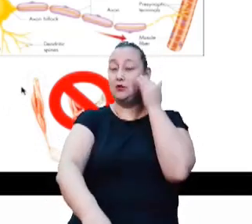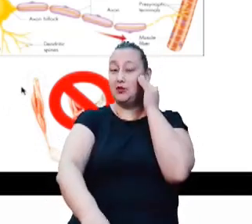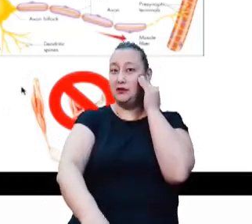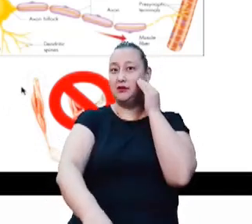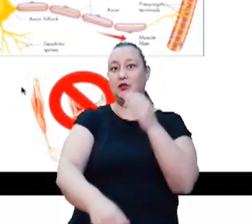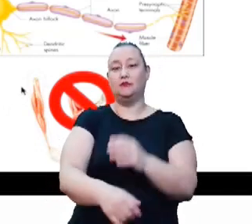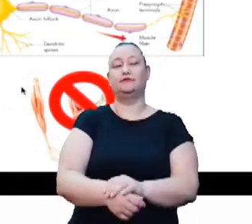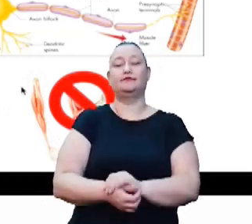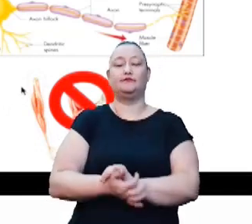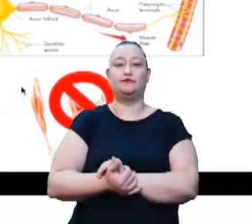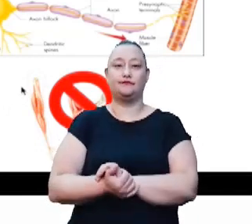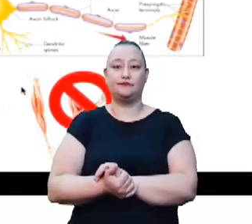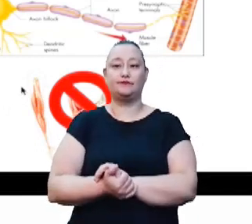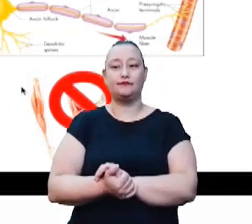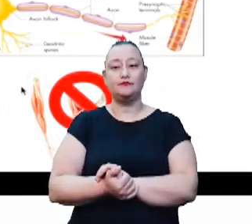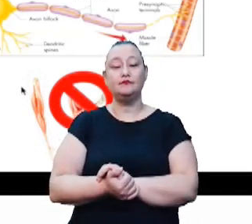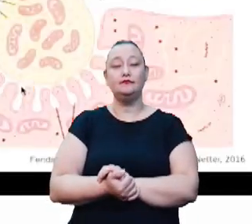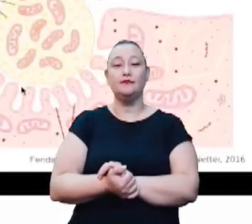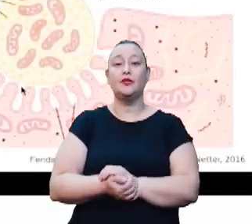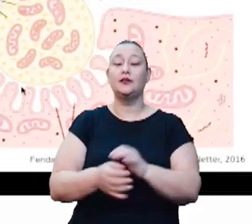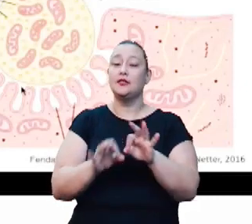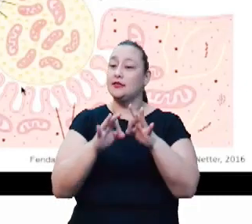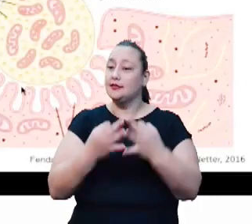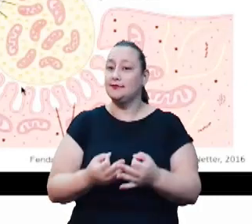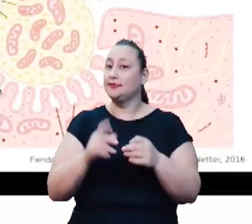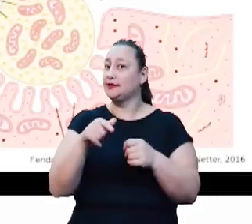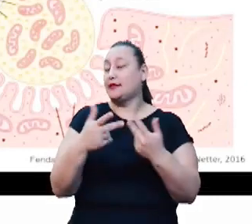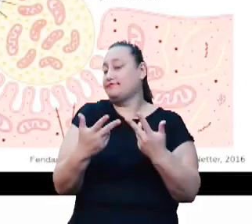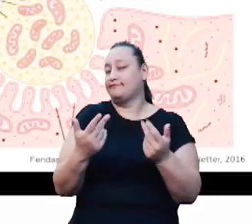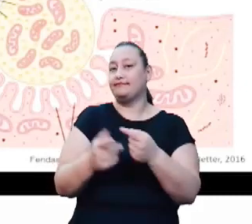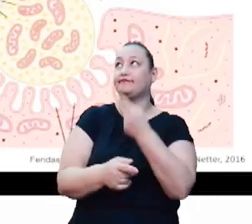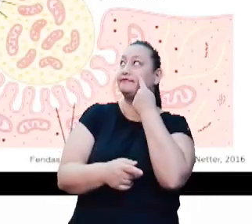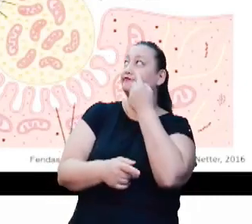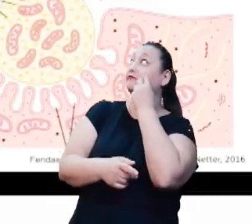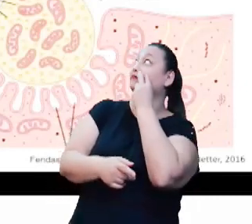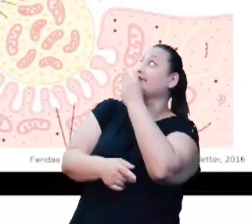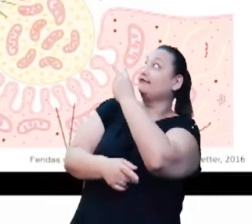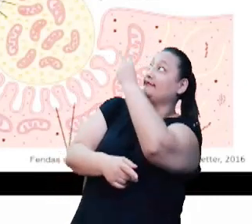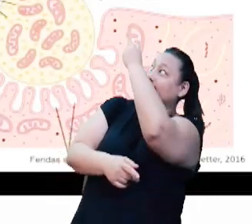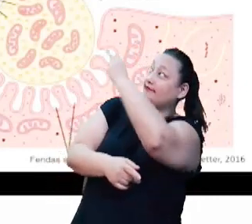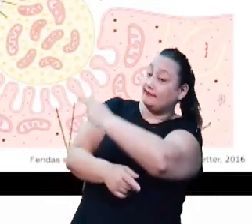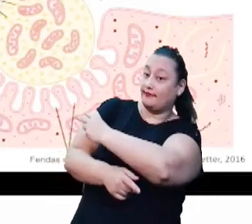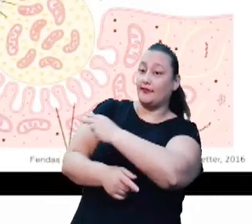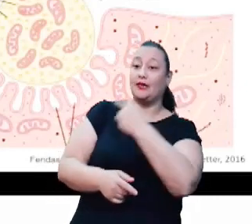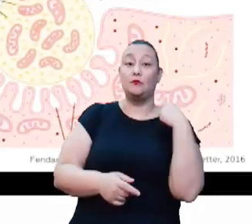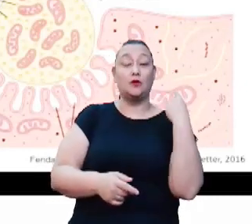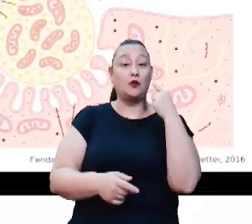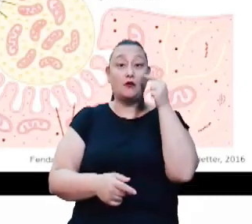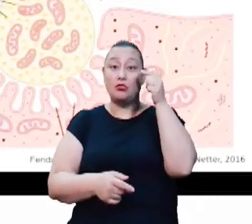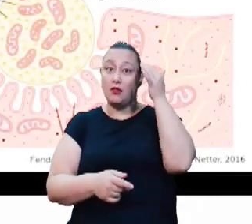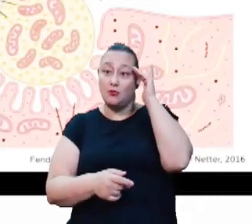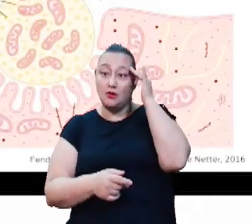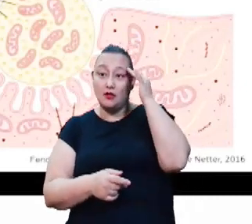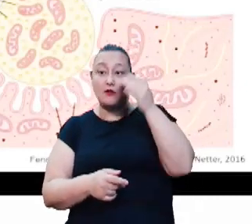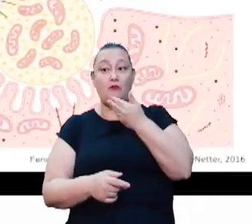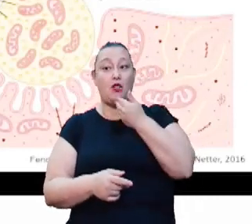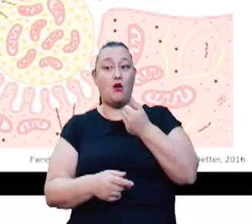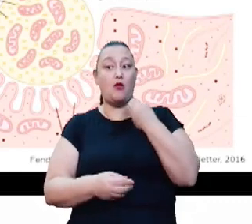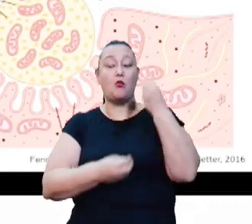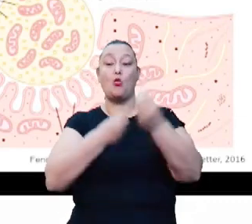um outro músculo. Tá? De forma simplificada é isso. Então, para a gente ter uma noção melhor desse